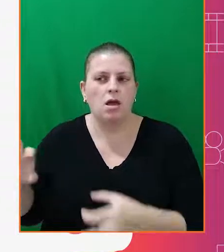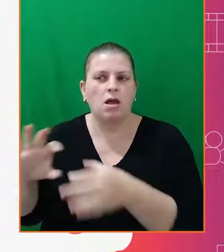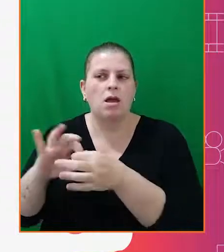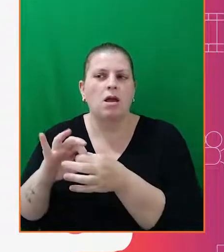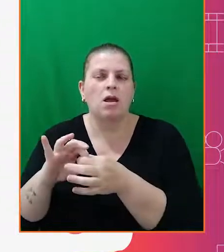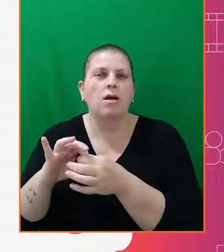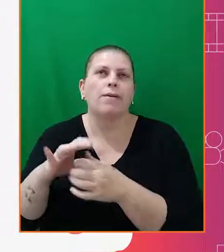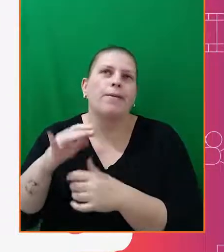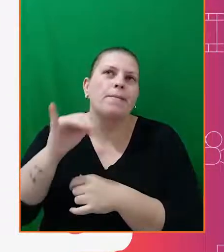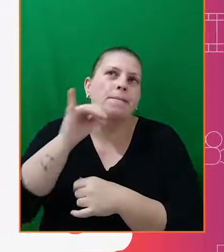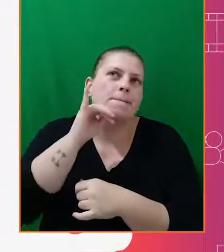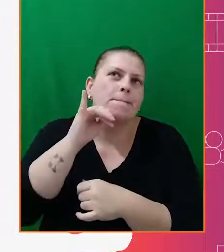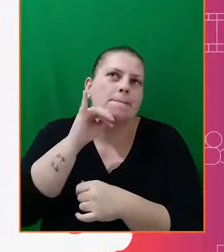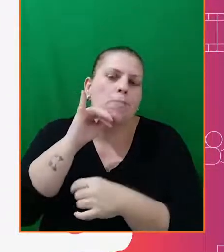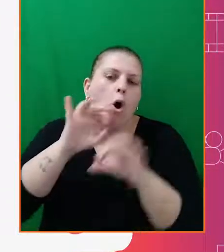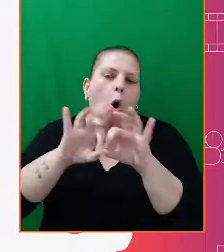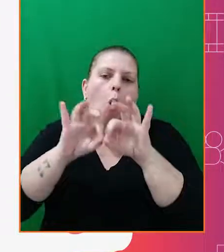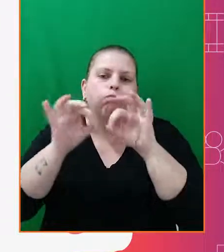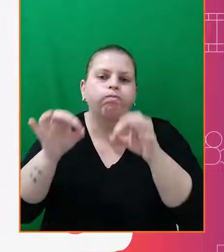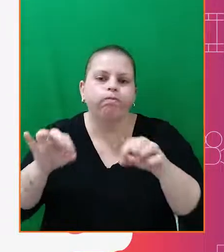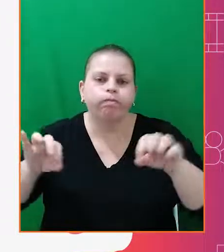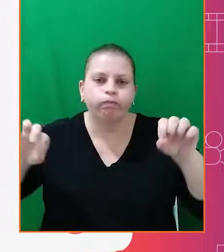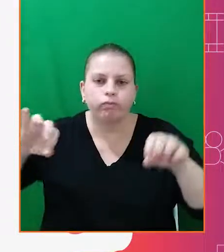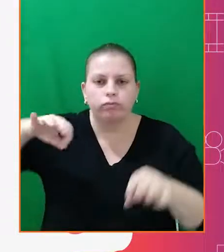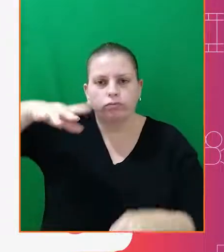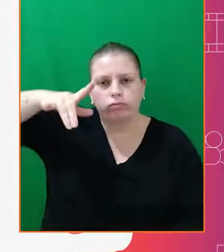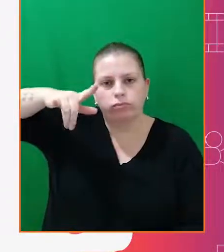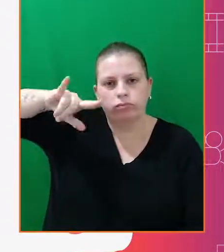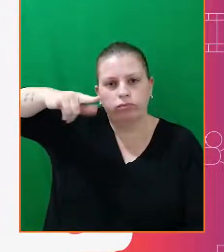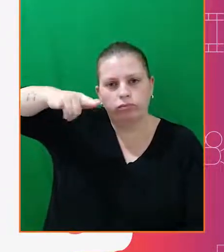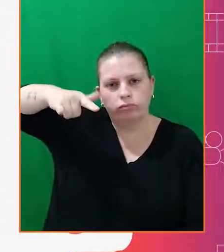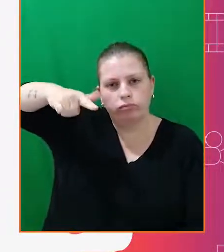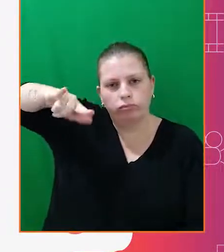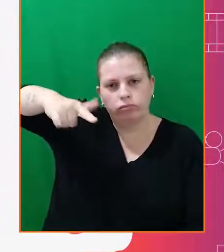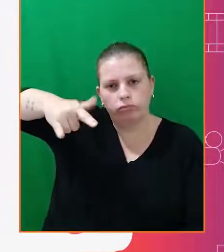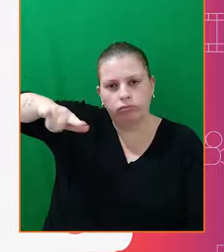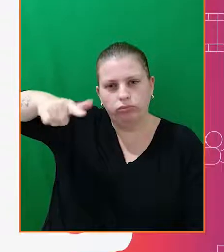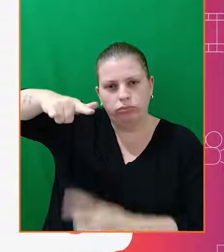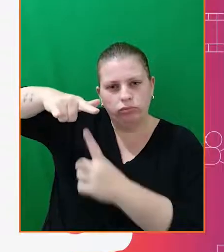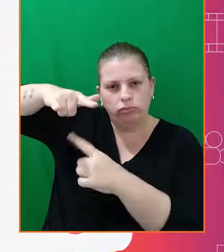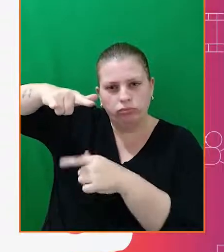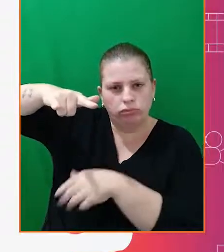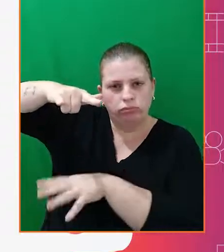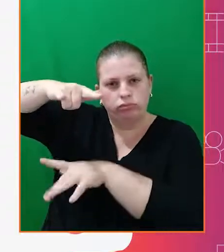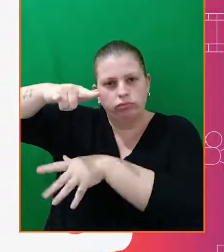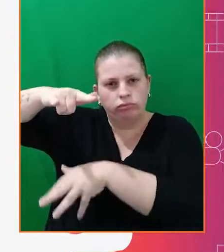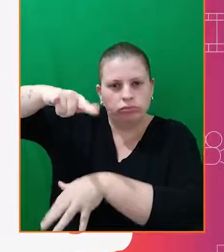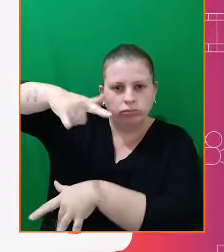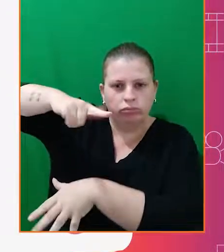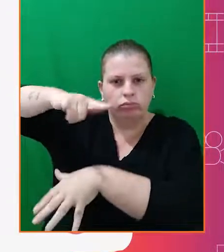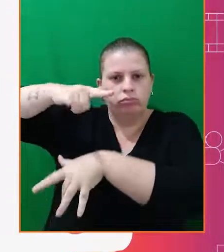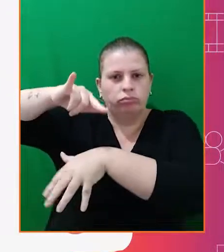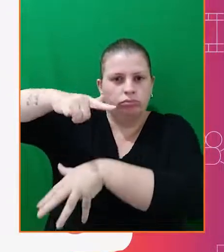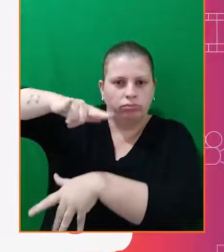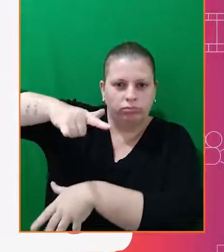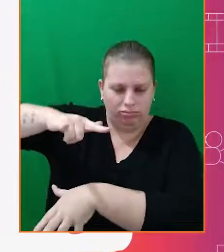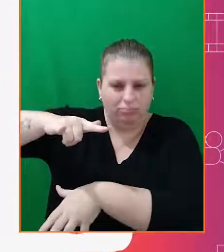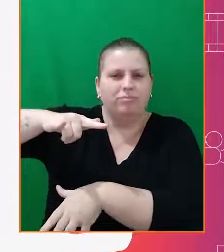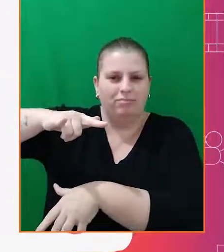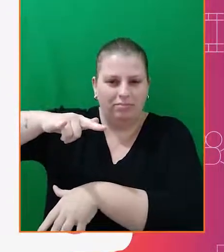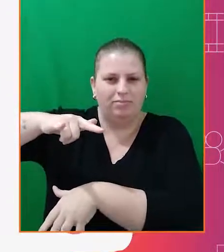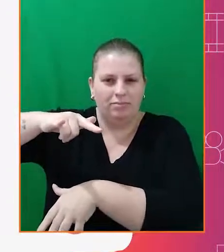literalmente encordamento. É como se fossem as cordas de uma marionete, que dependendo da produção também podemos chamar de bone. Não está errado,